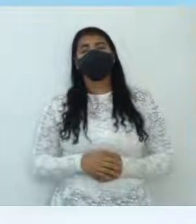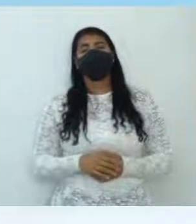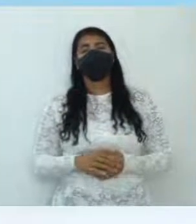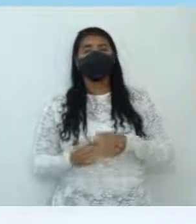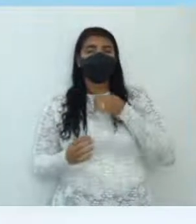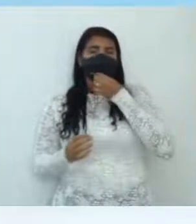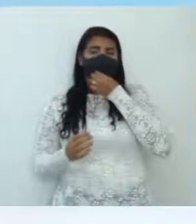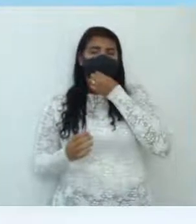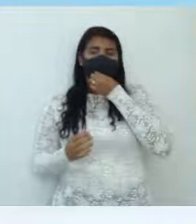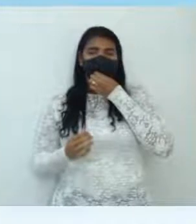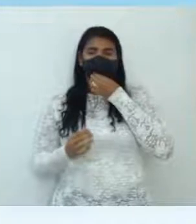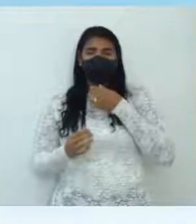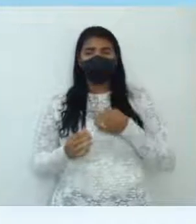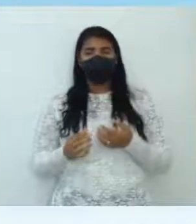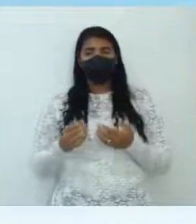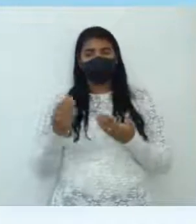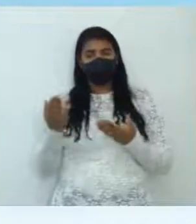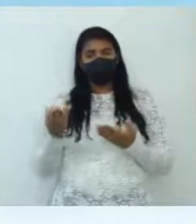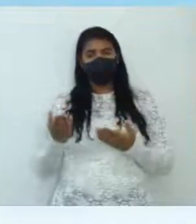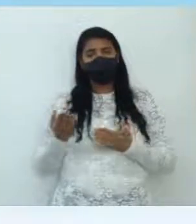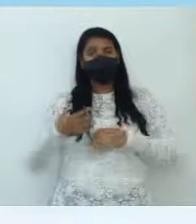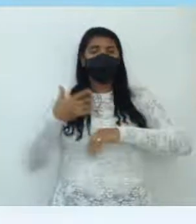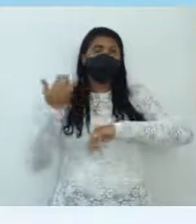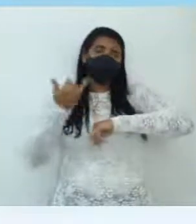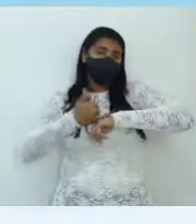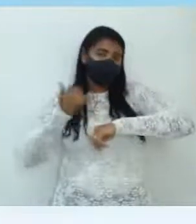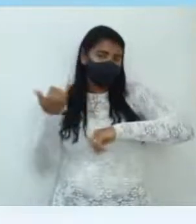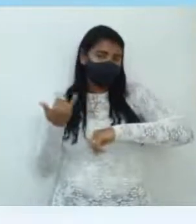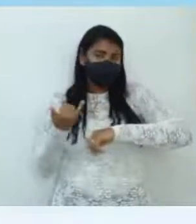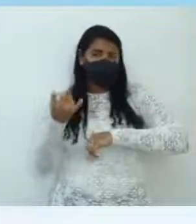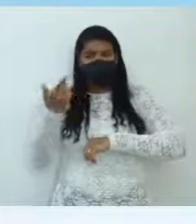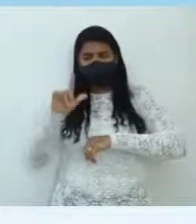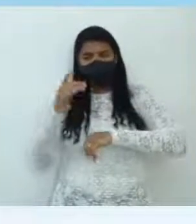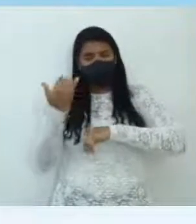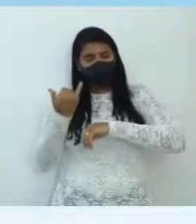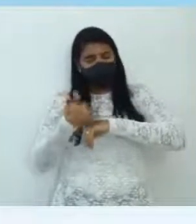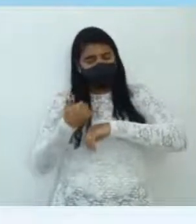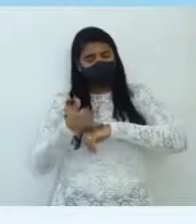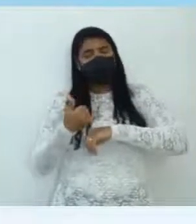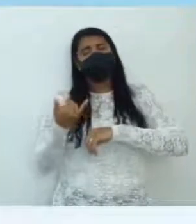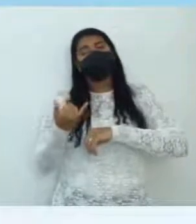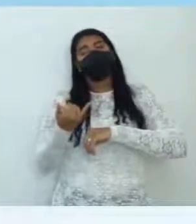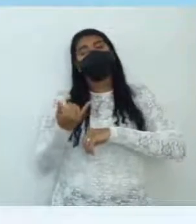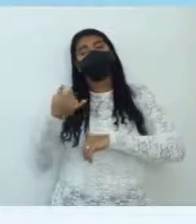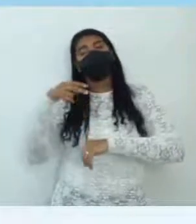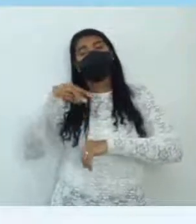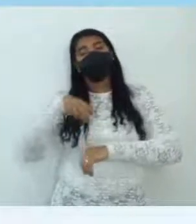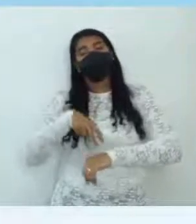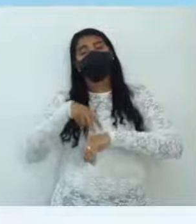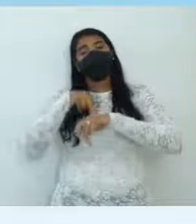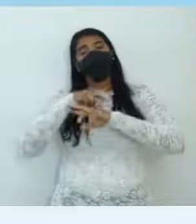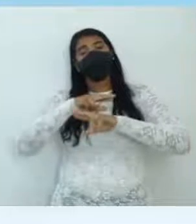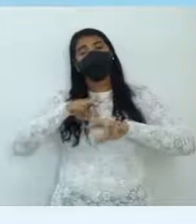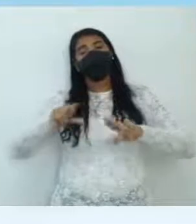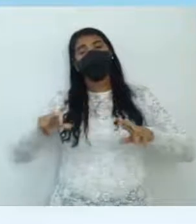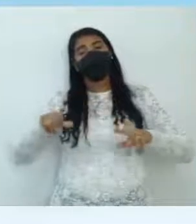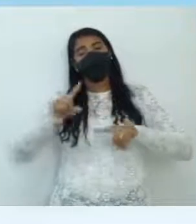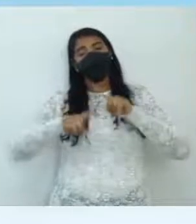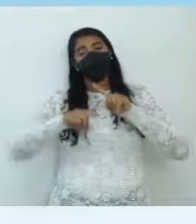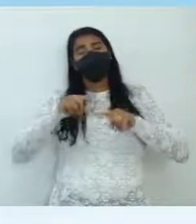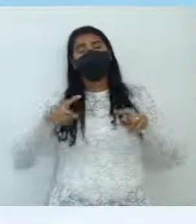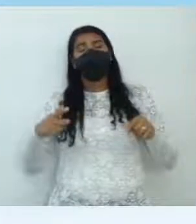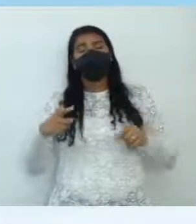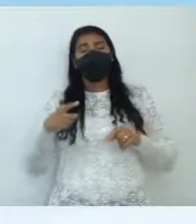os minérios, por exemplo, metálicos e não metálicos, eles estão presentes em diversos produtos